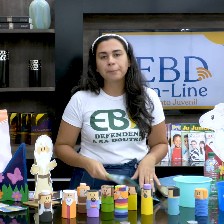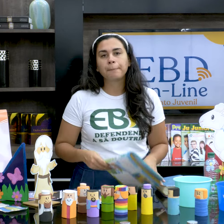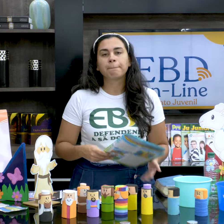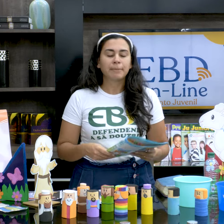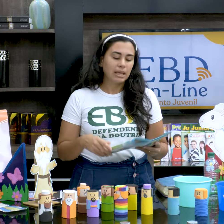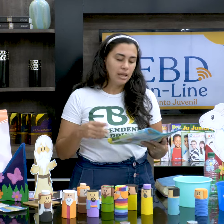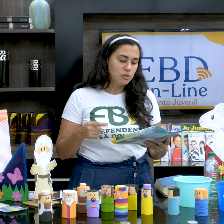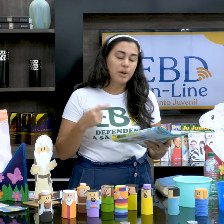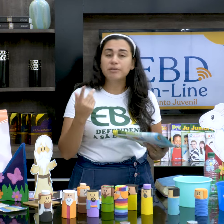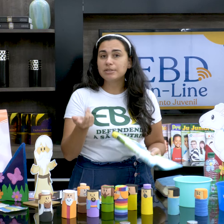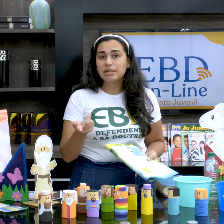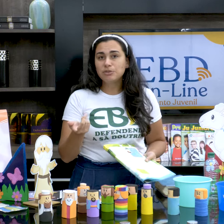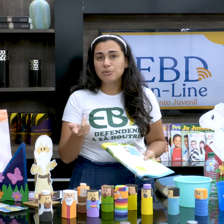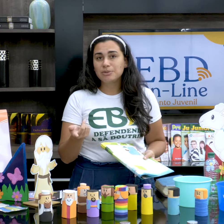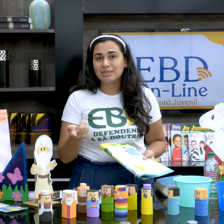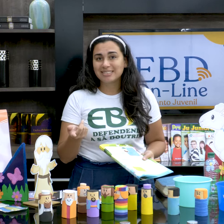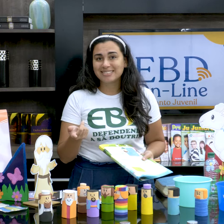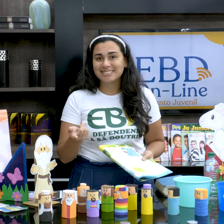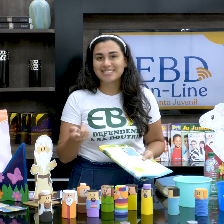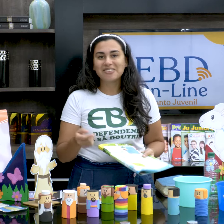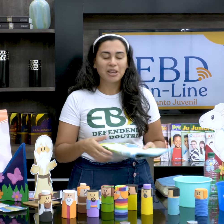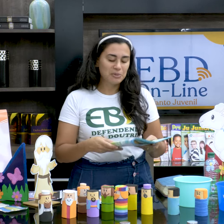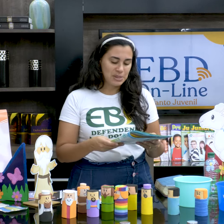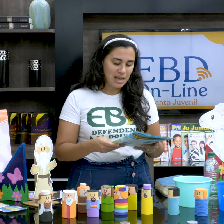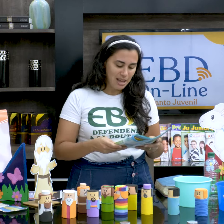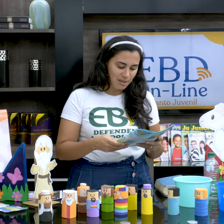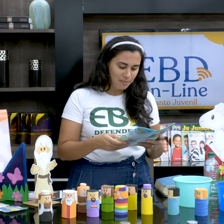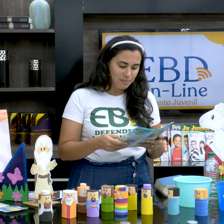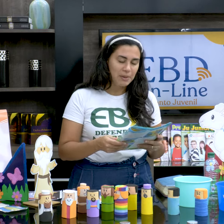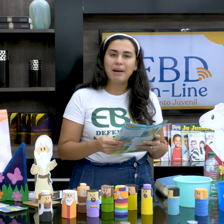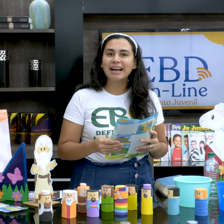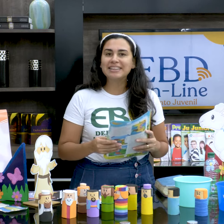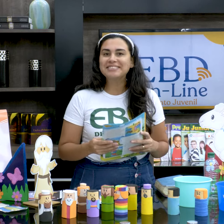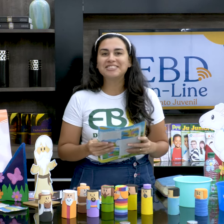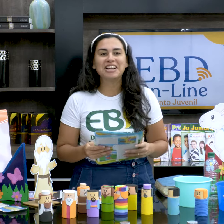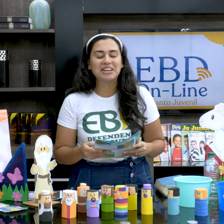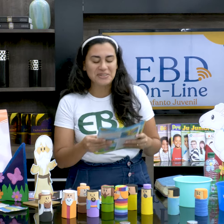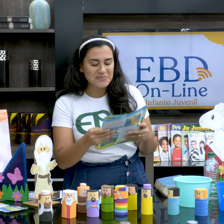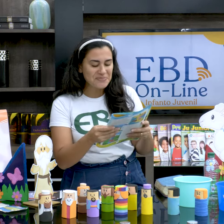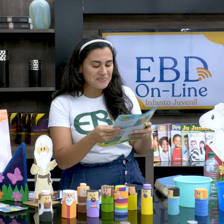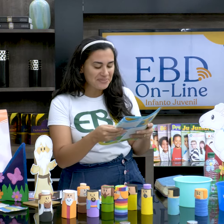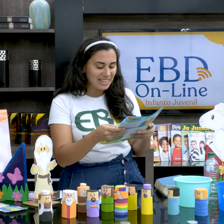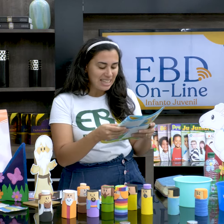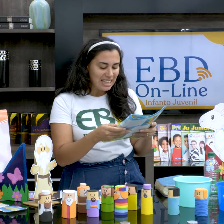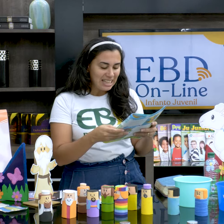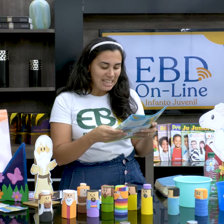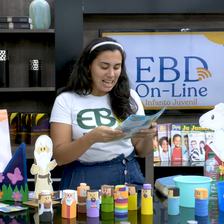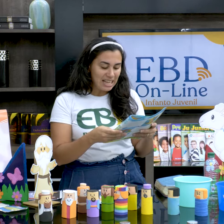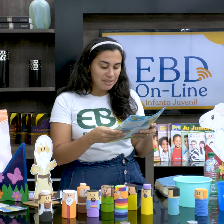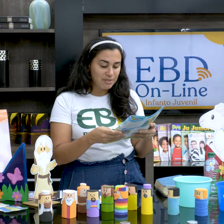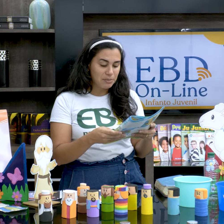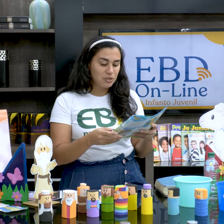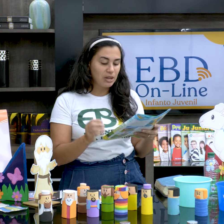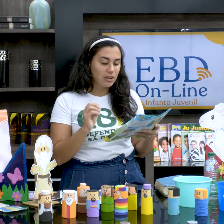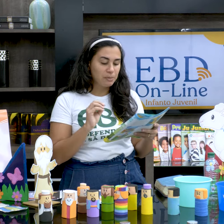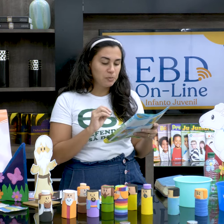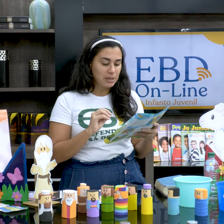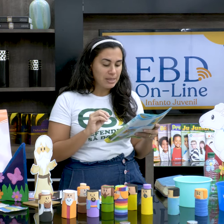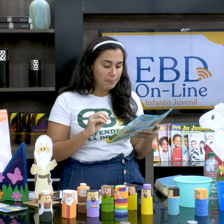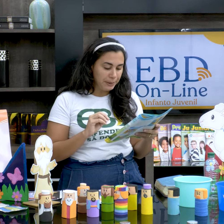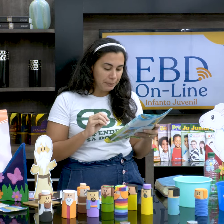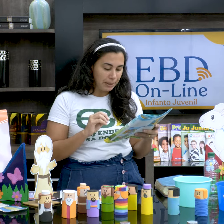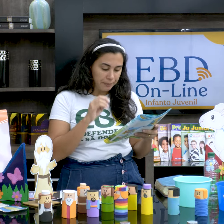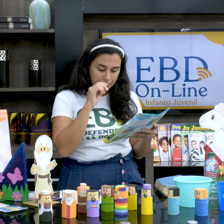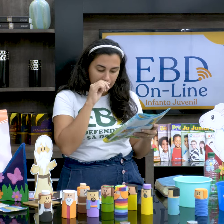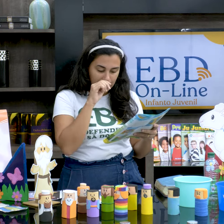bem. Eu espero que vocês usem. Então, quem usar, me marca no Instagram. E aí, vamos agora para o